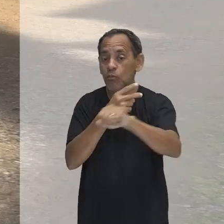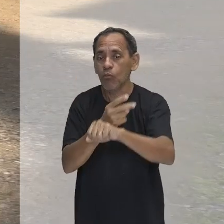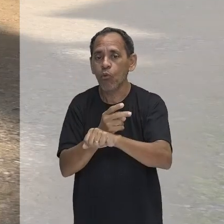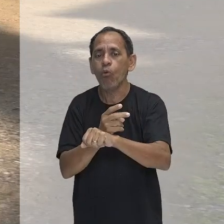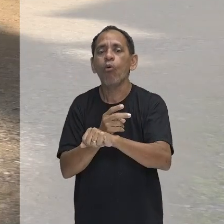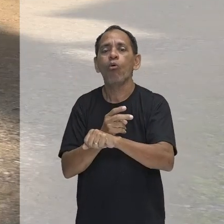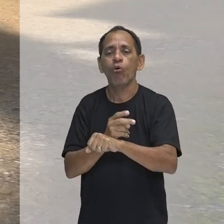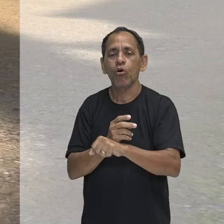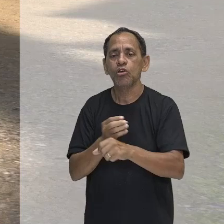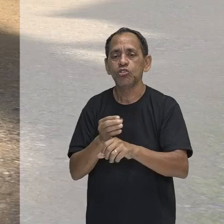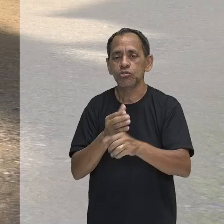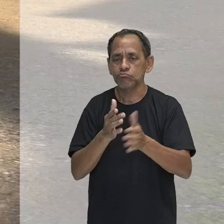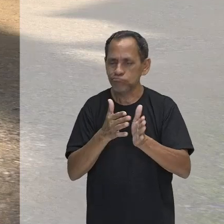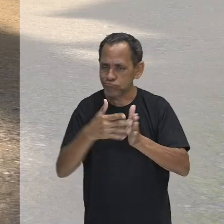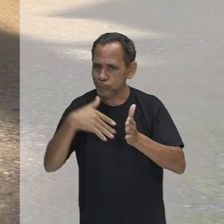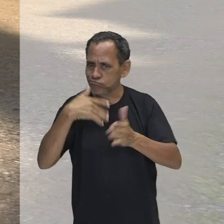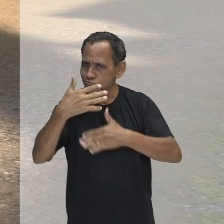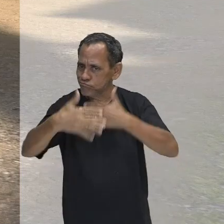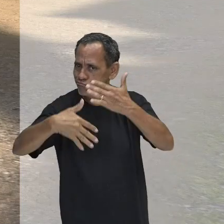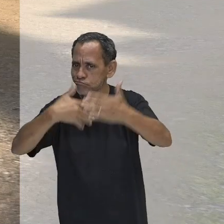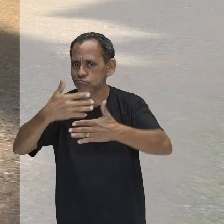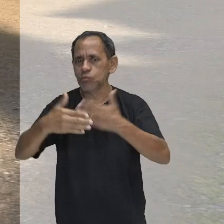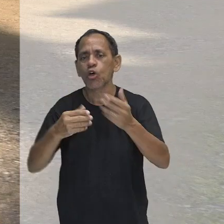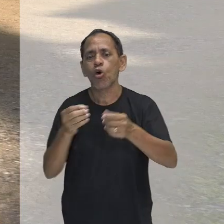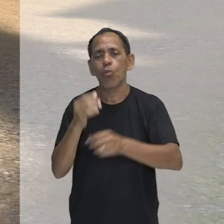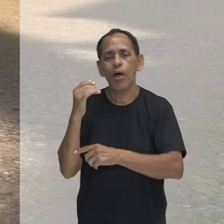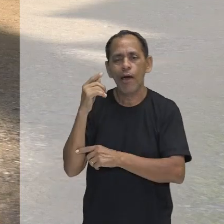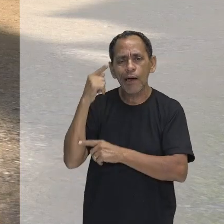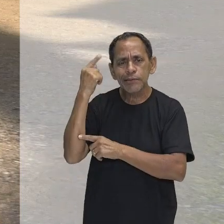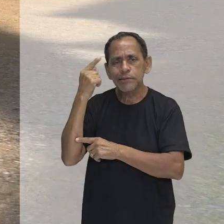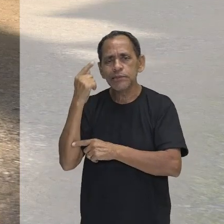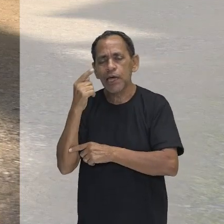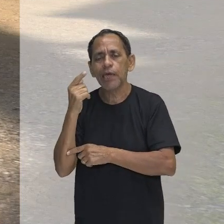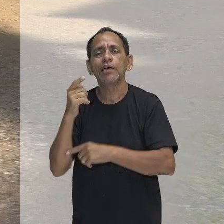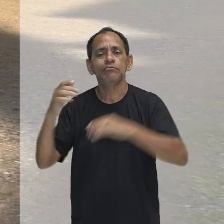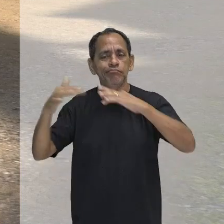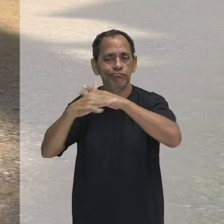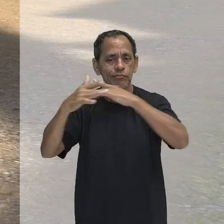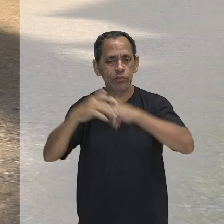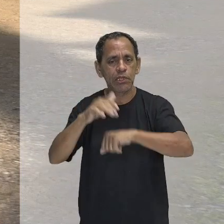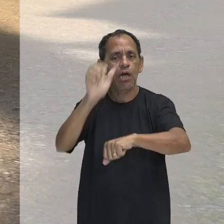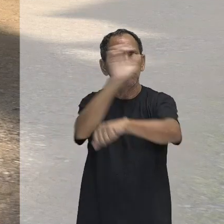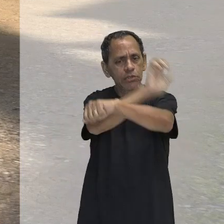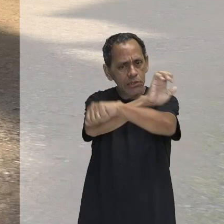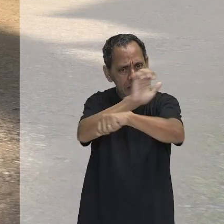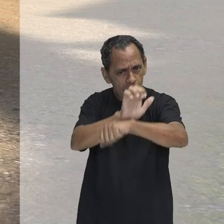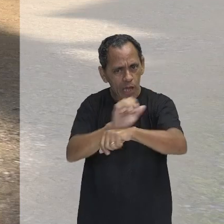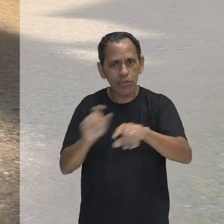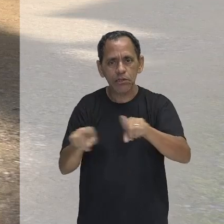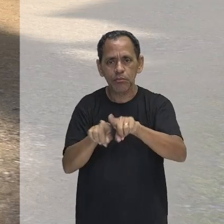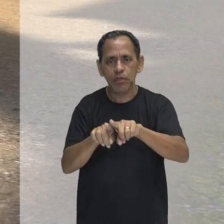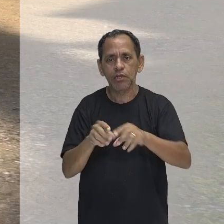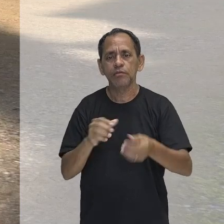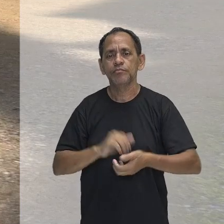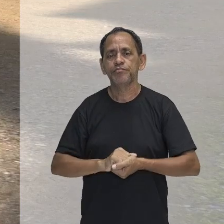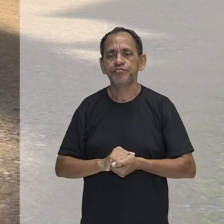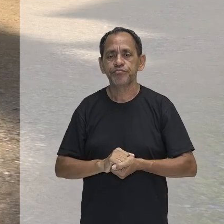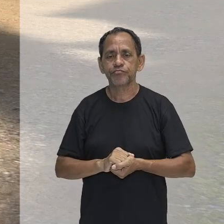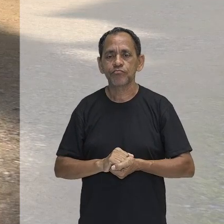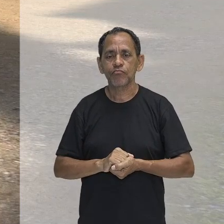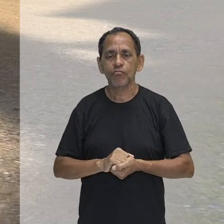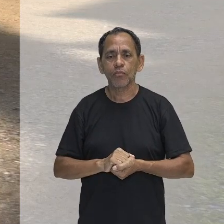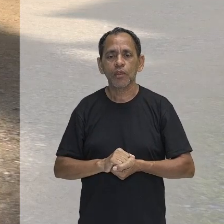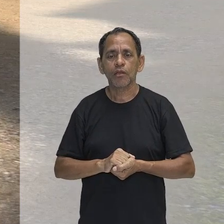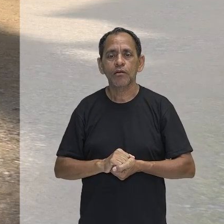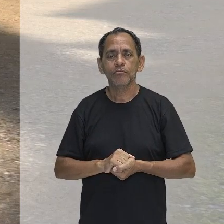mais complexa, que é justamente a ideia das cidades-estados. Beleza, gente? Aqui, gente,